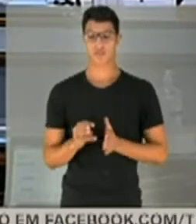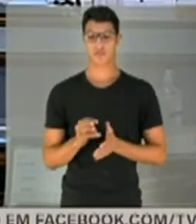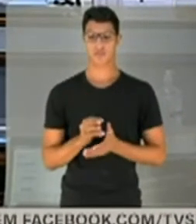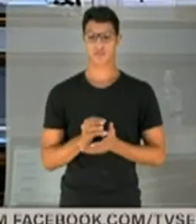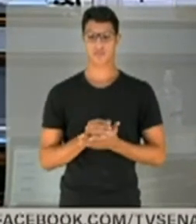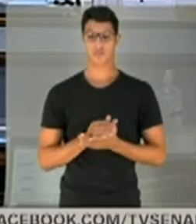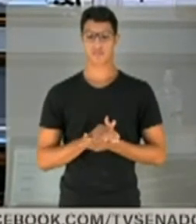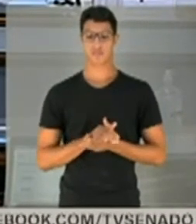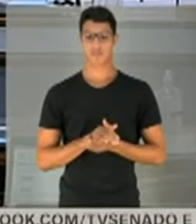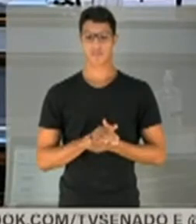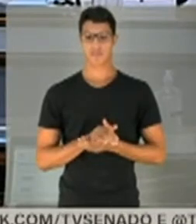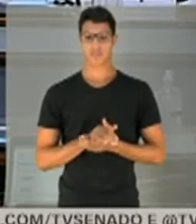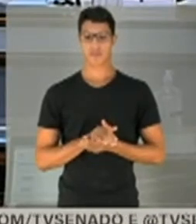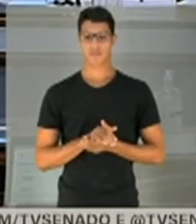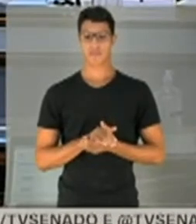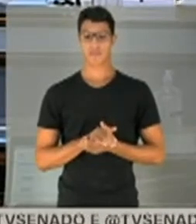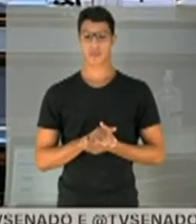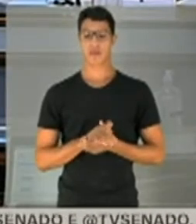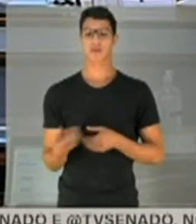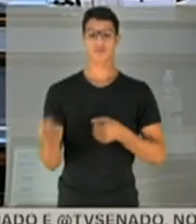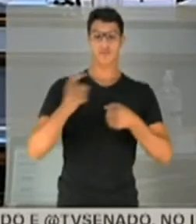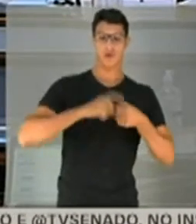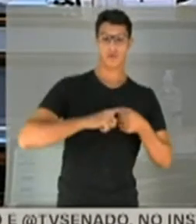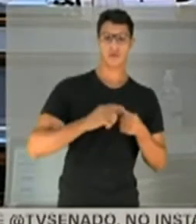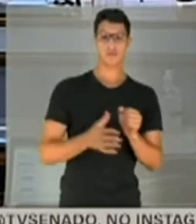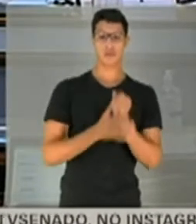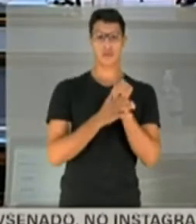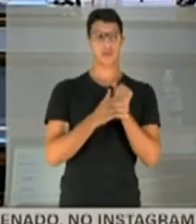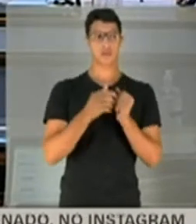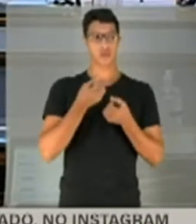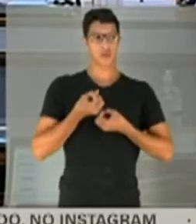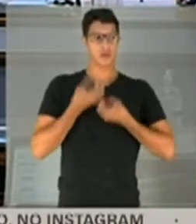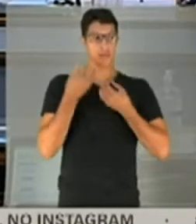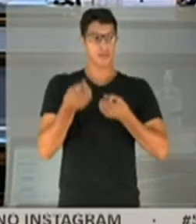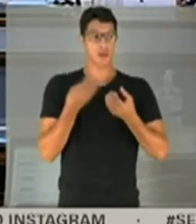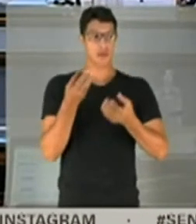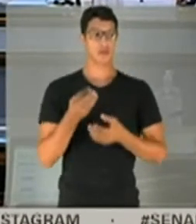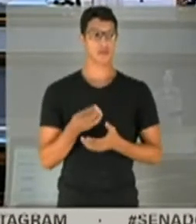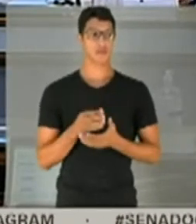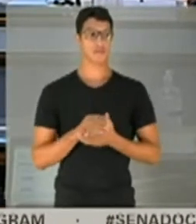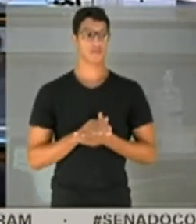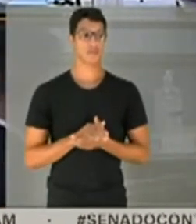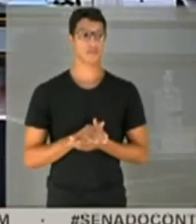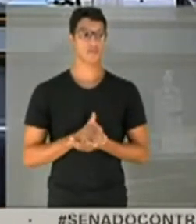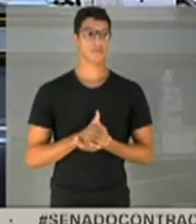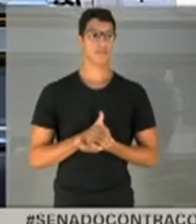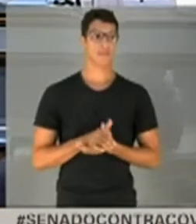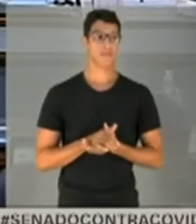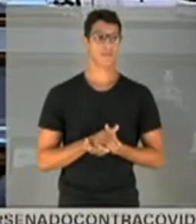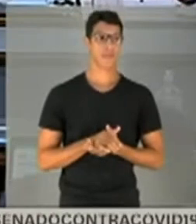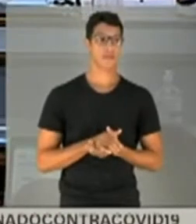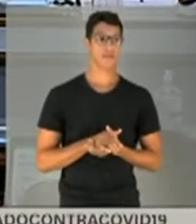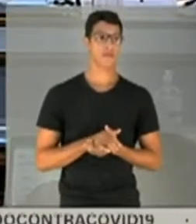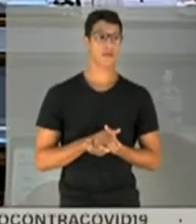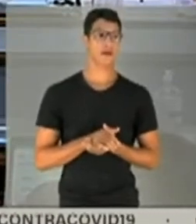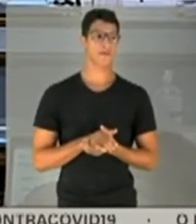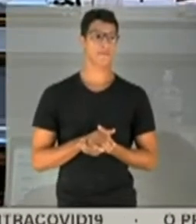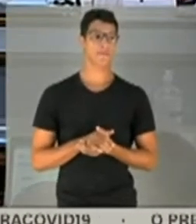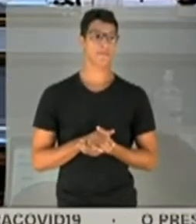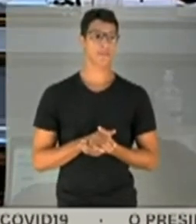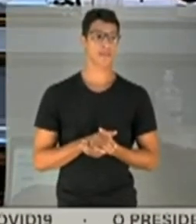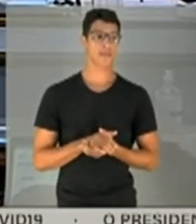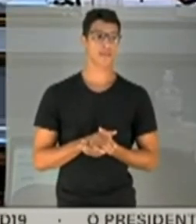Exatamente. Perfeitamente, senhor relator. Devolvo a palavra e garanto a palavra ao doutor Pedro Alau. E se Vossa Senhoria puder,